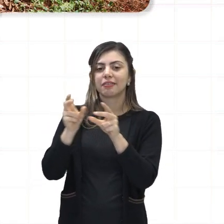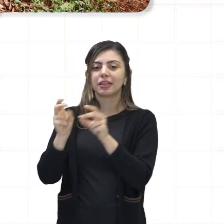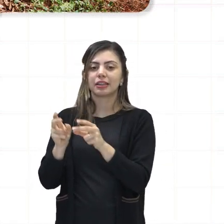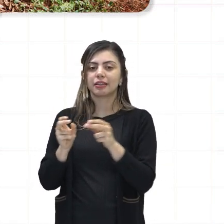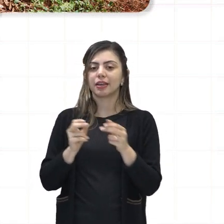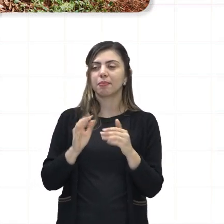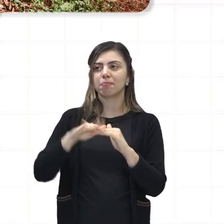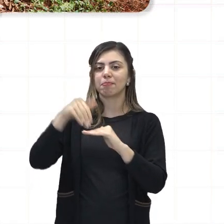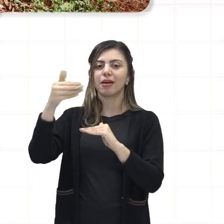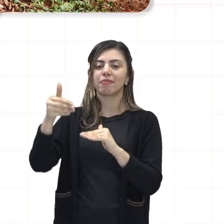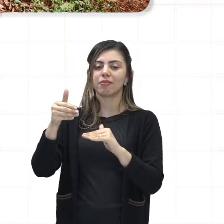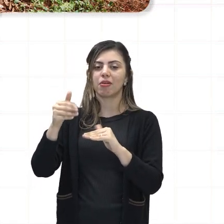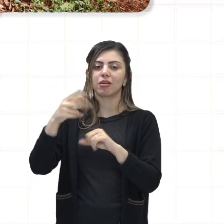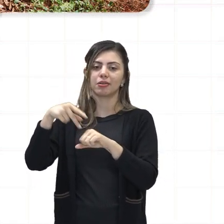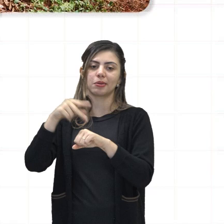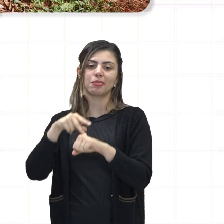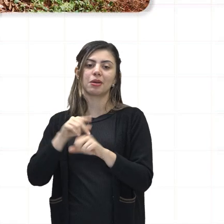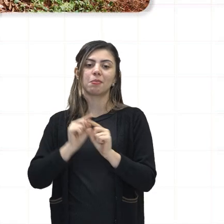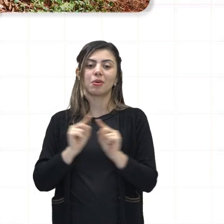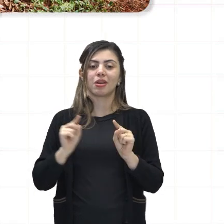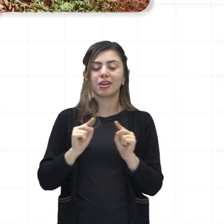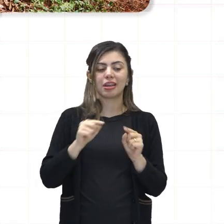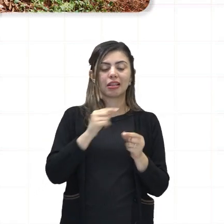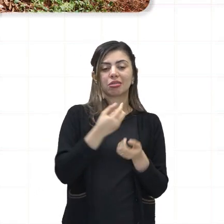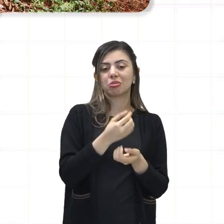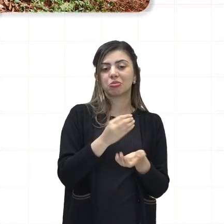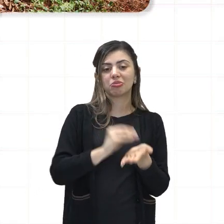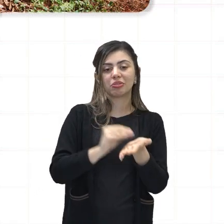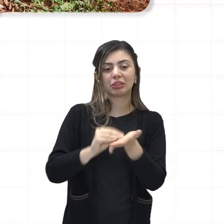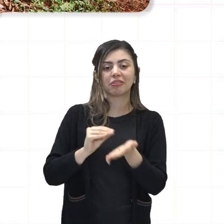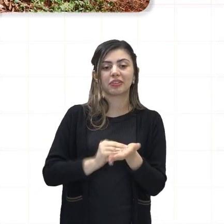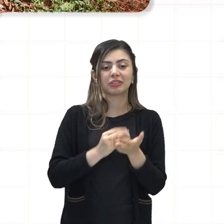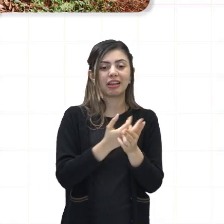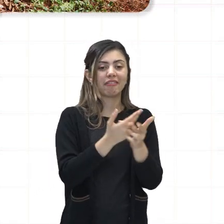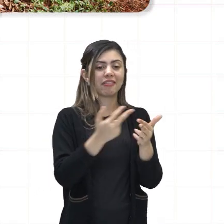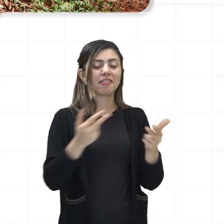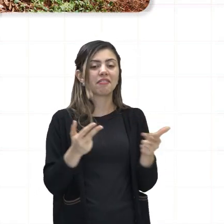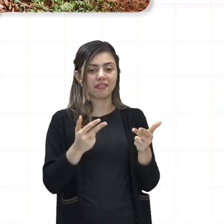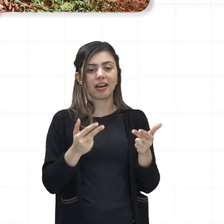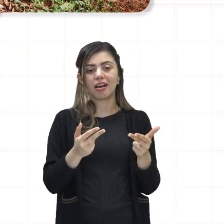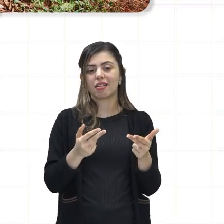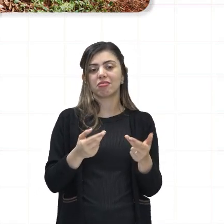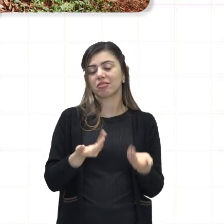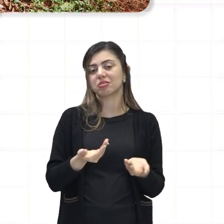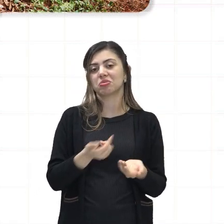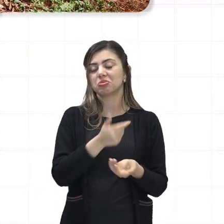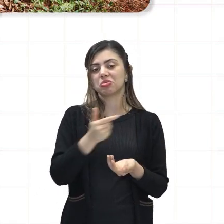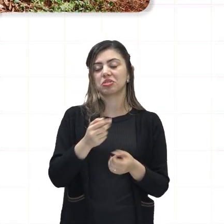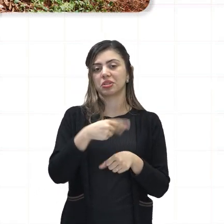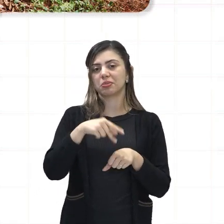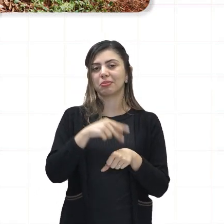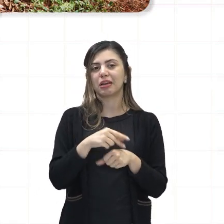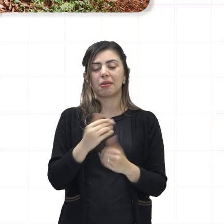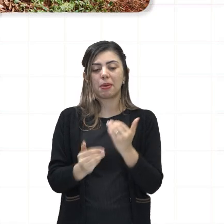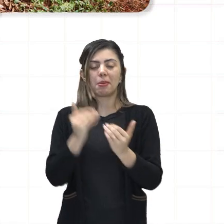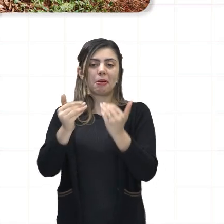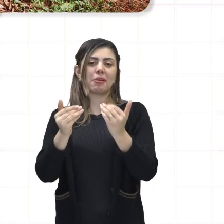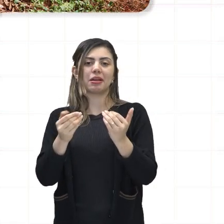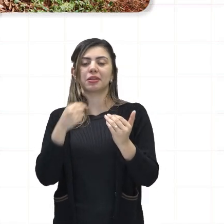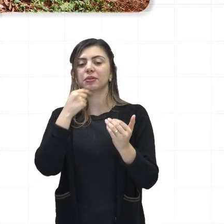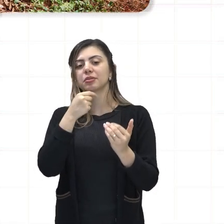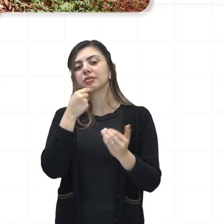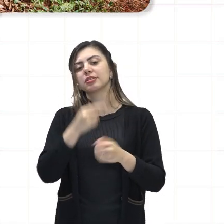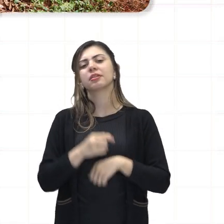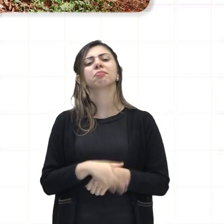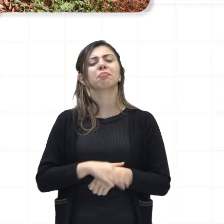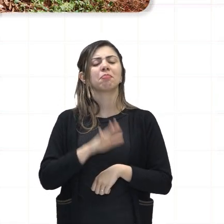e falta de infraestrutura dificultaram o desenvolvimento econômico do país. Como assim, professor? Falta de